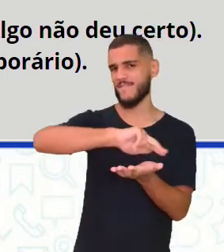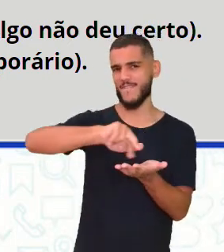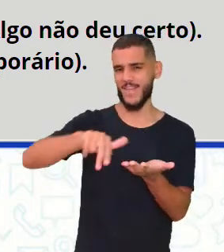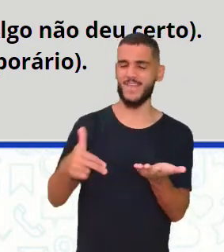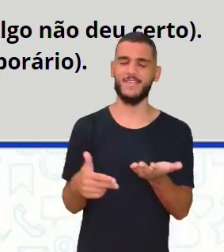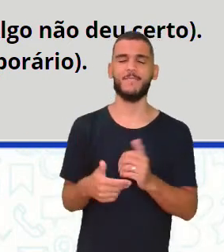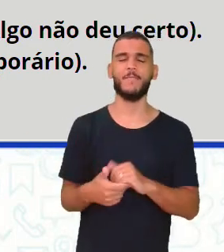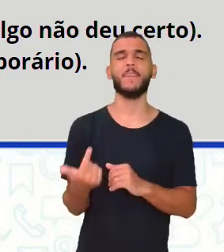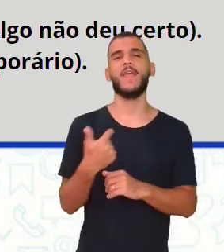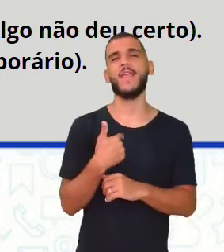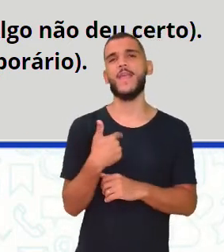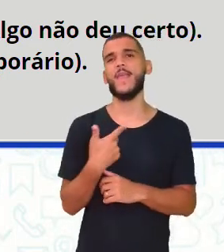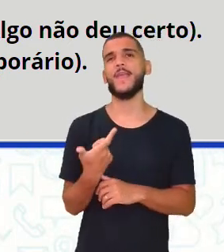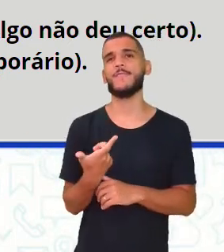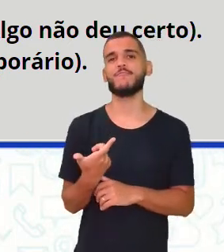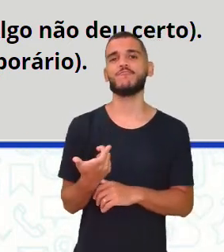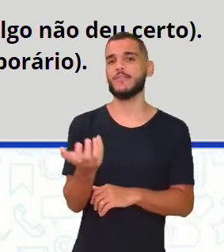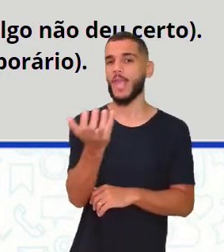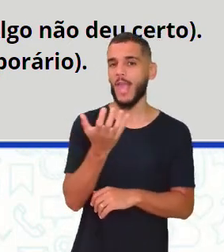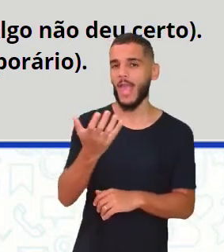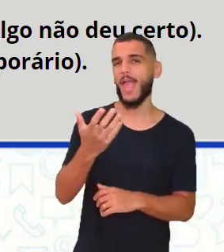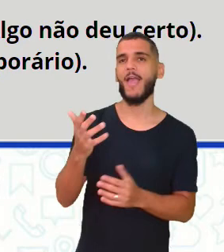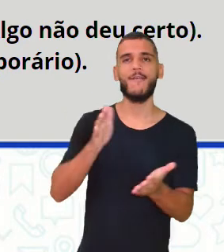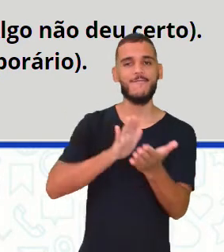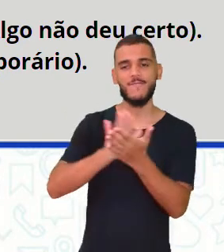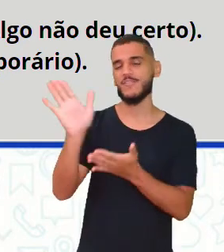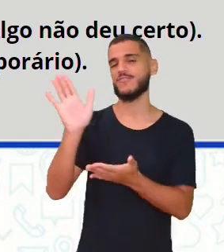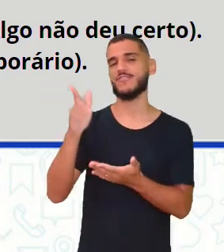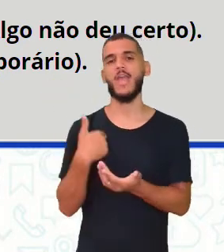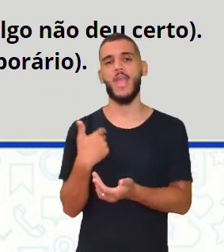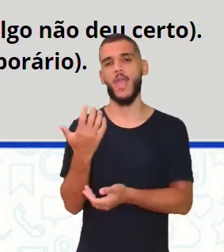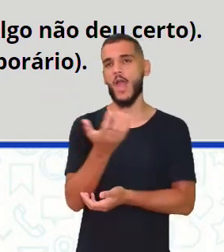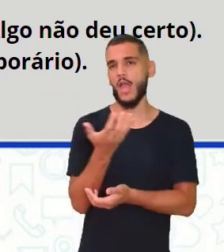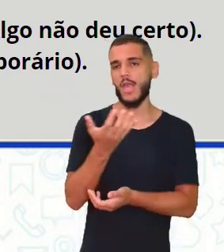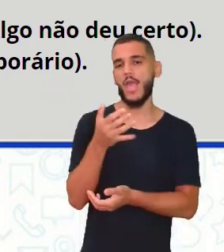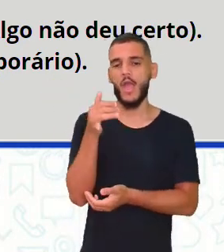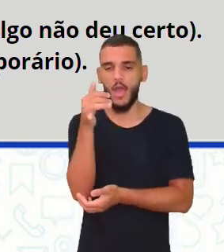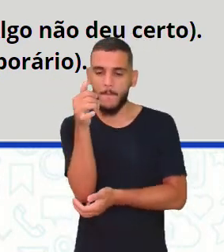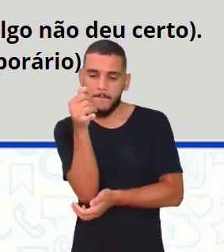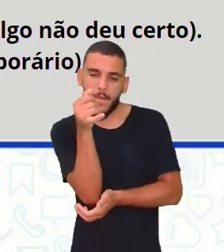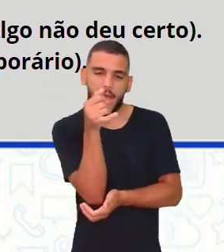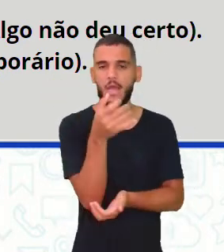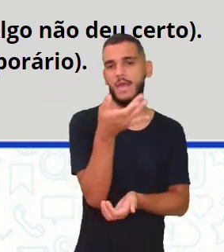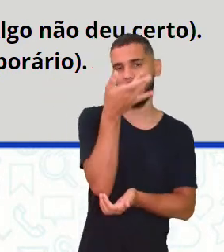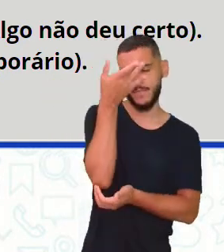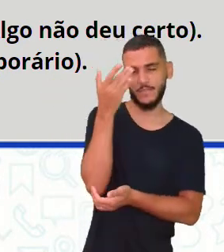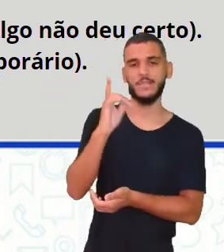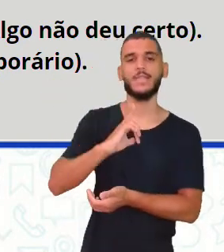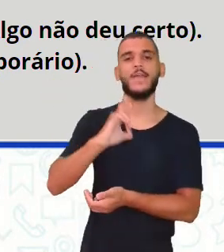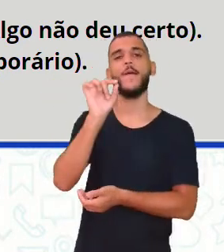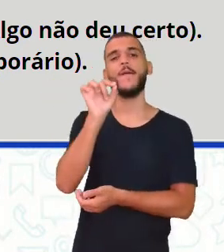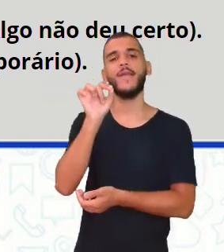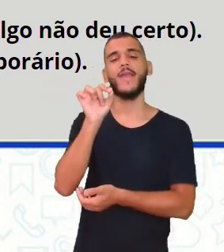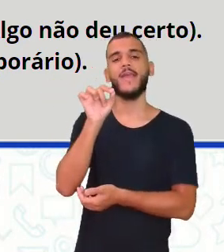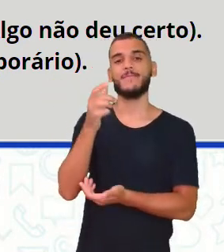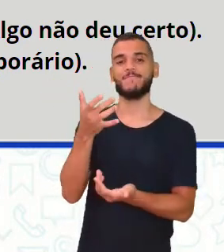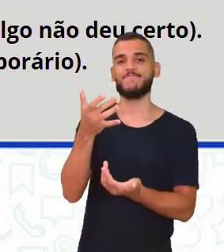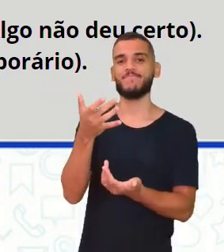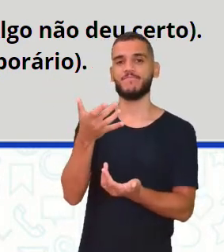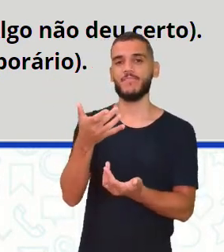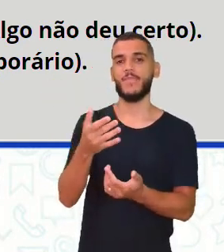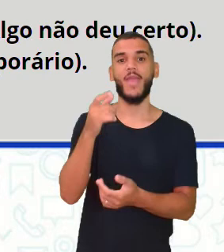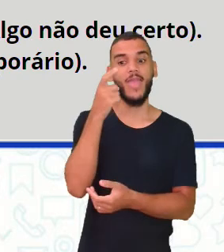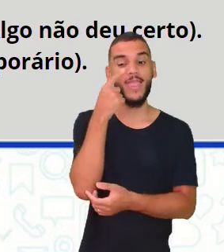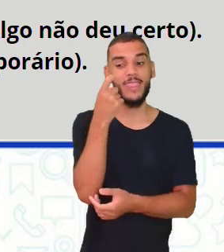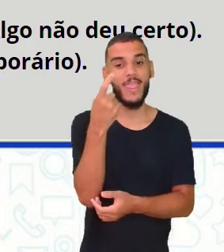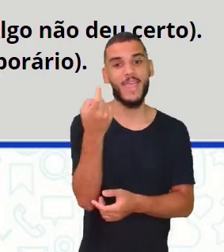para a viagem, estou a fim de fulano, fulana, não é? Tem esse sentido, não é? De interesse, estou